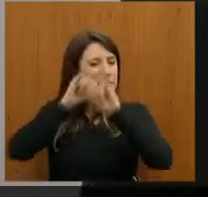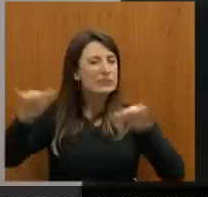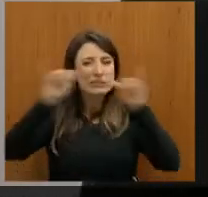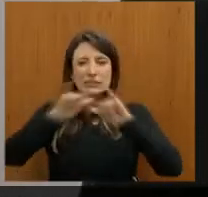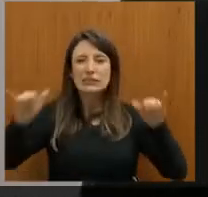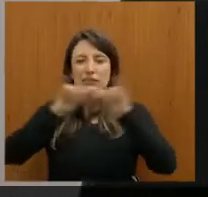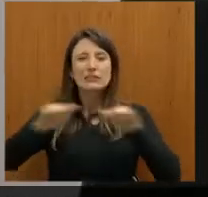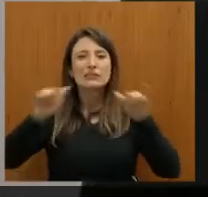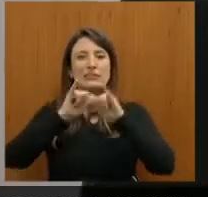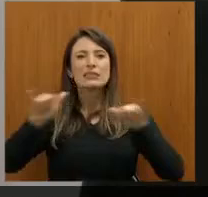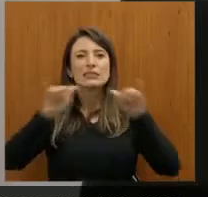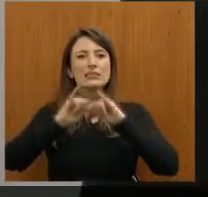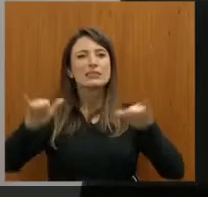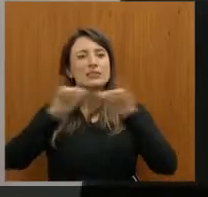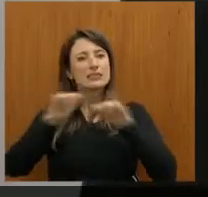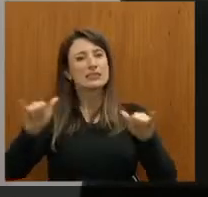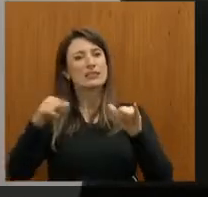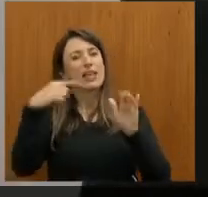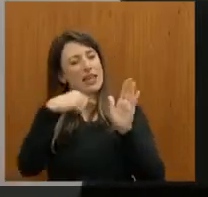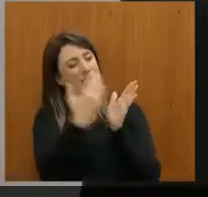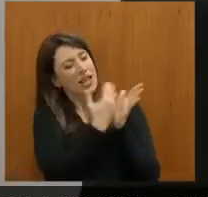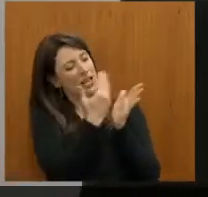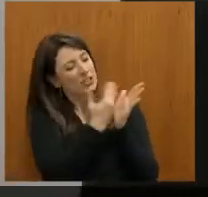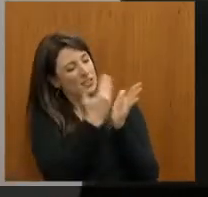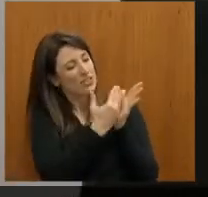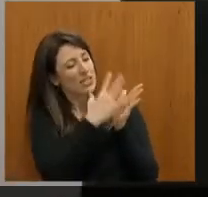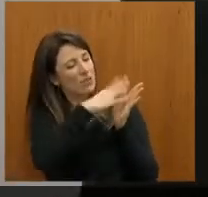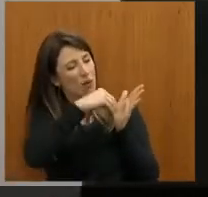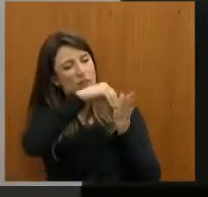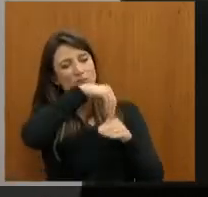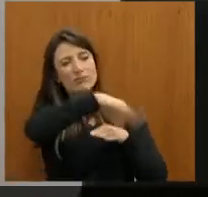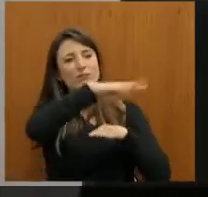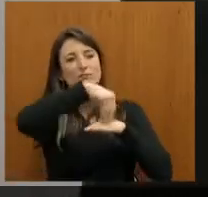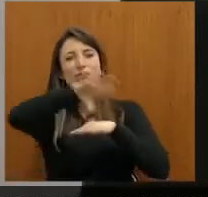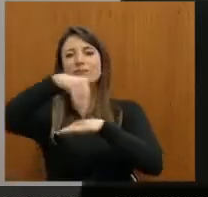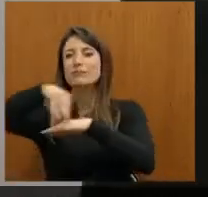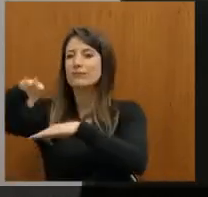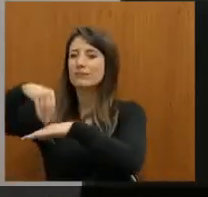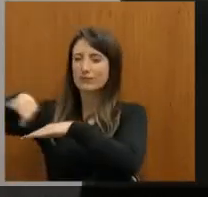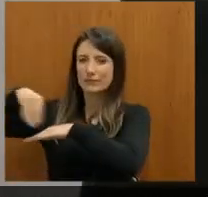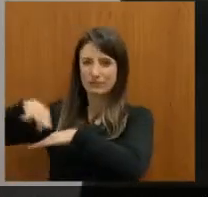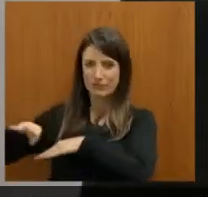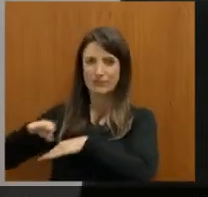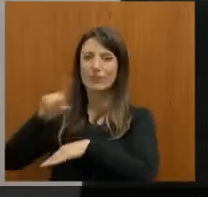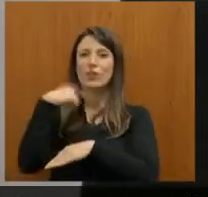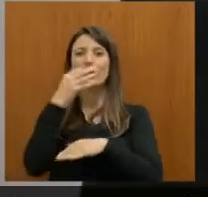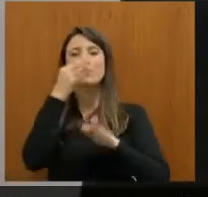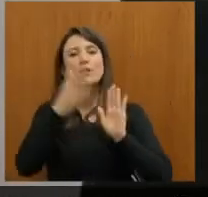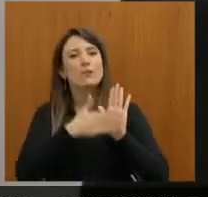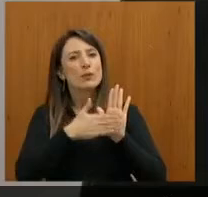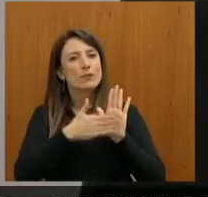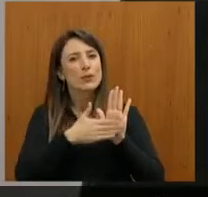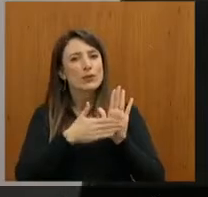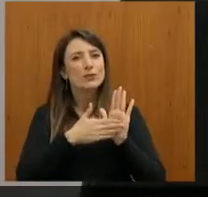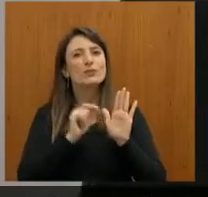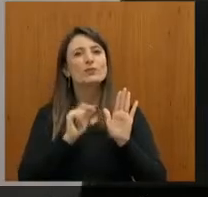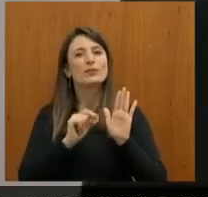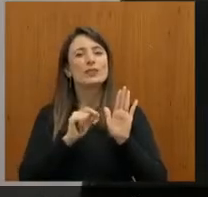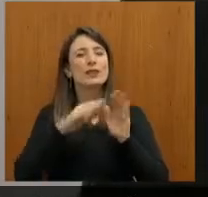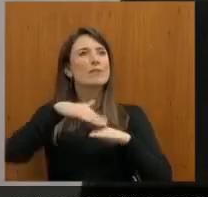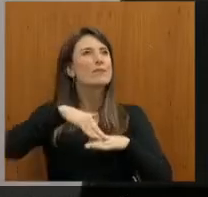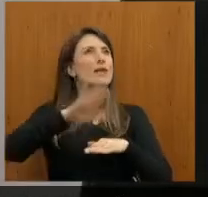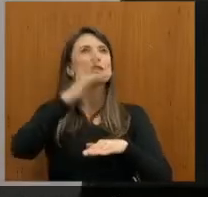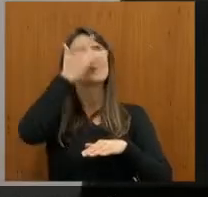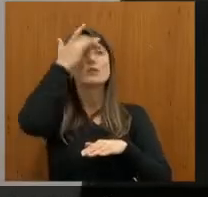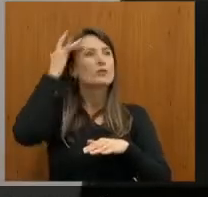mensagem da cartilha adiante é a nossa proposta é que mais e muitas